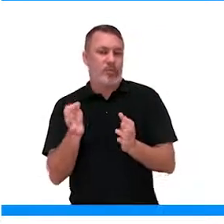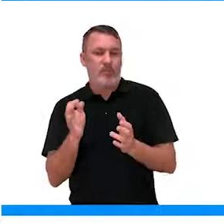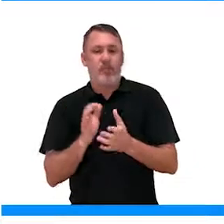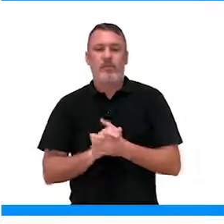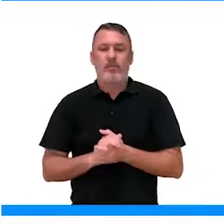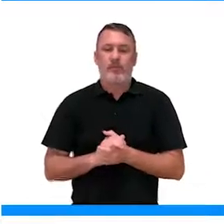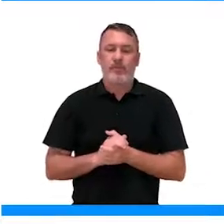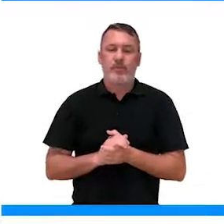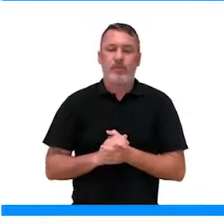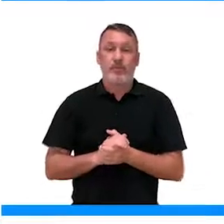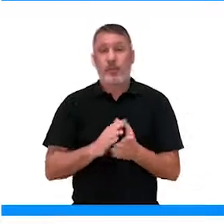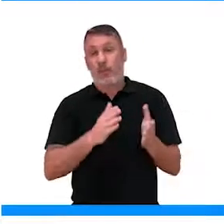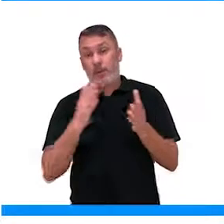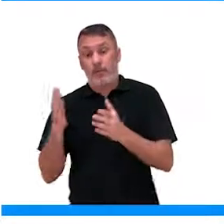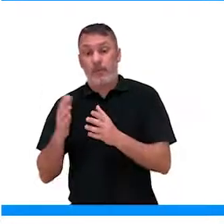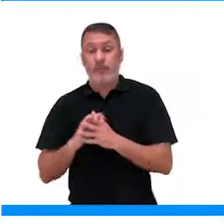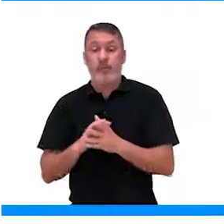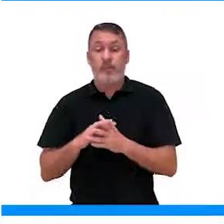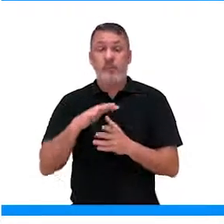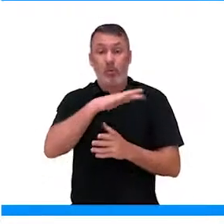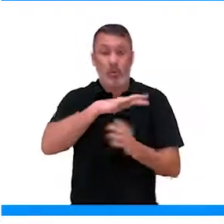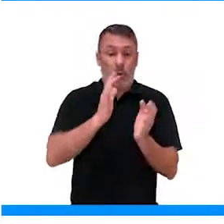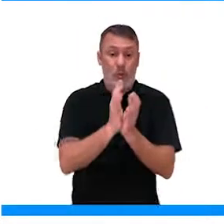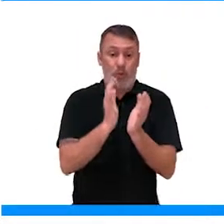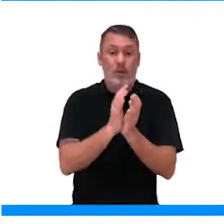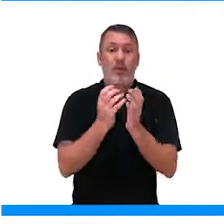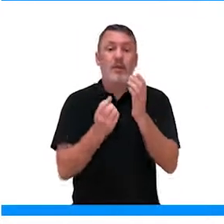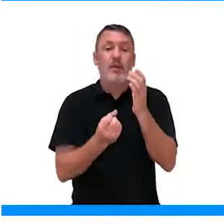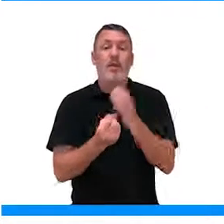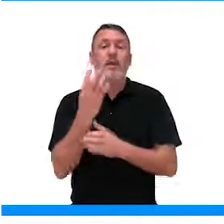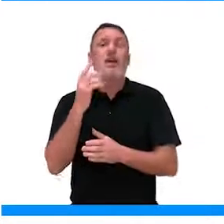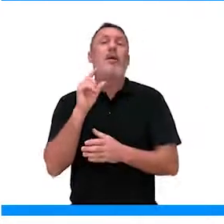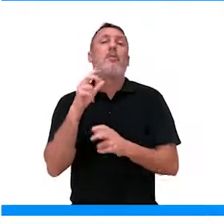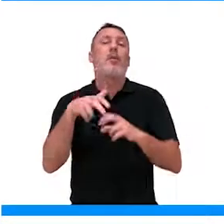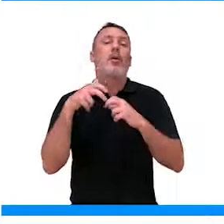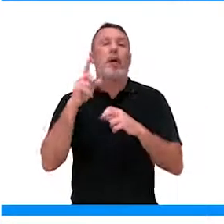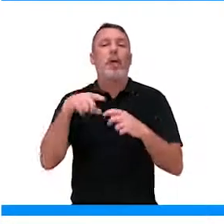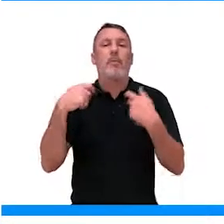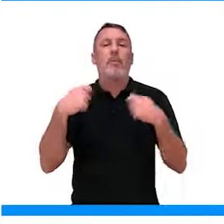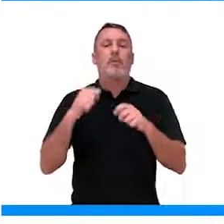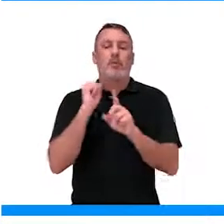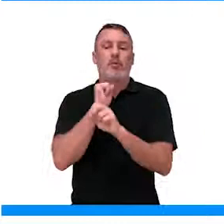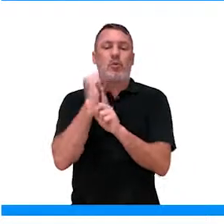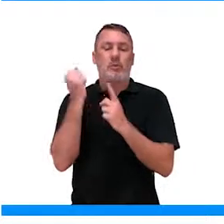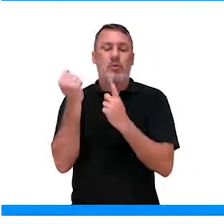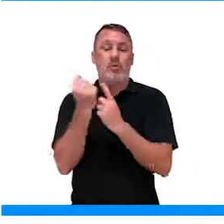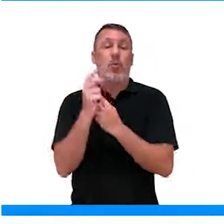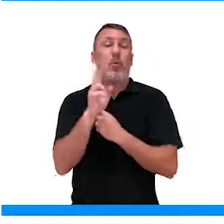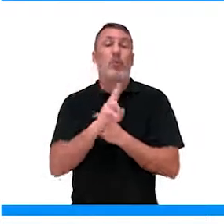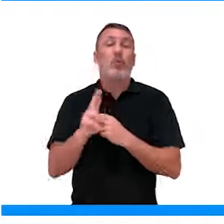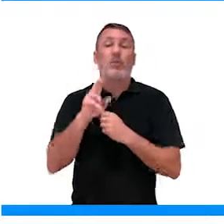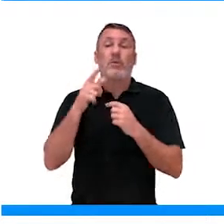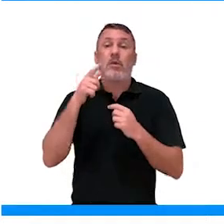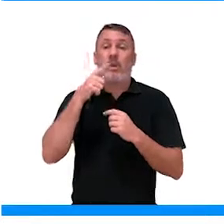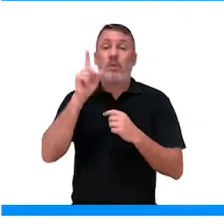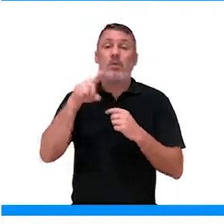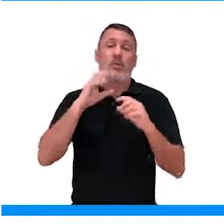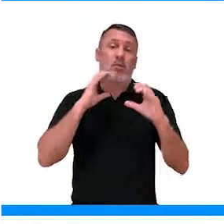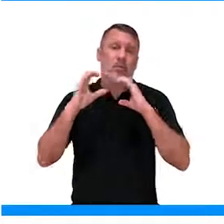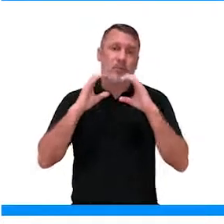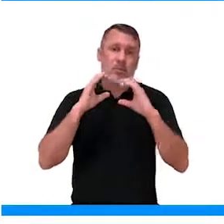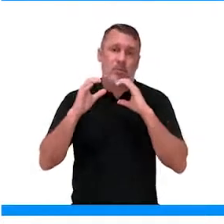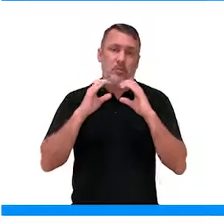a era tecnológica. Então, os gêneros textuais, eles nascem das necessidades